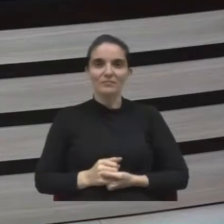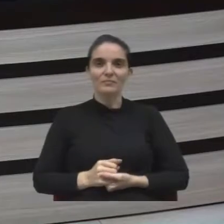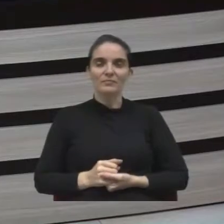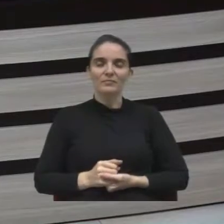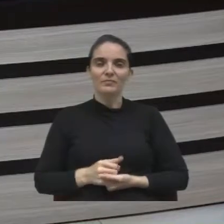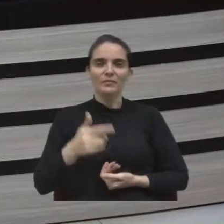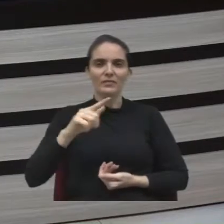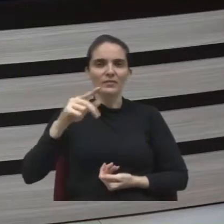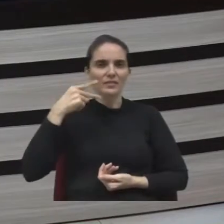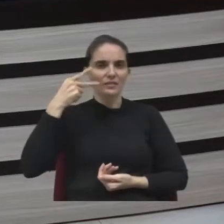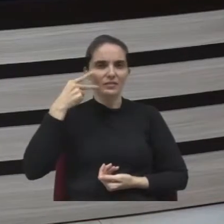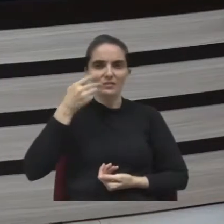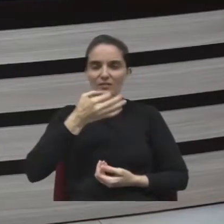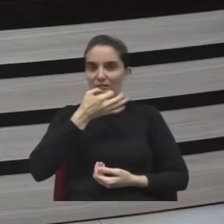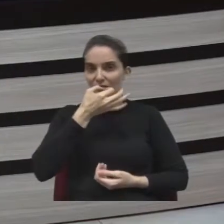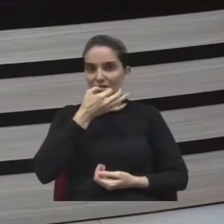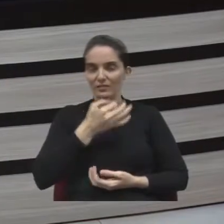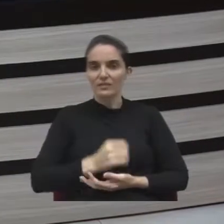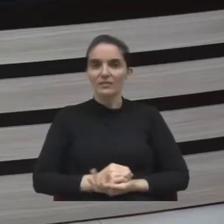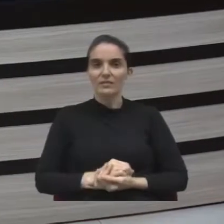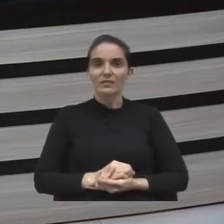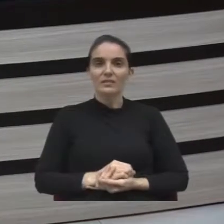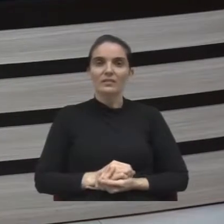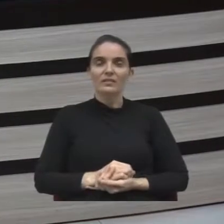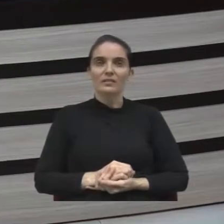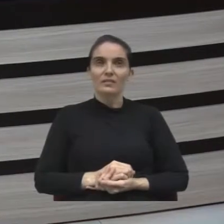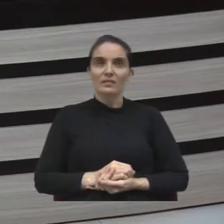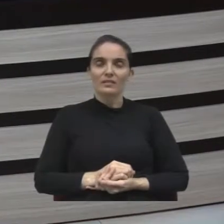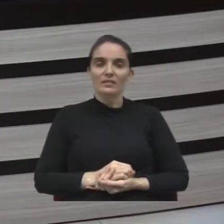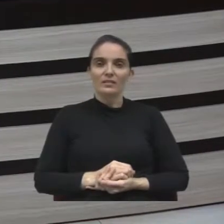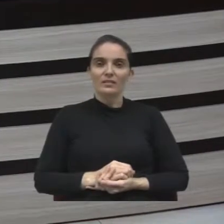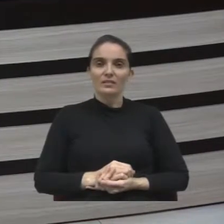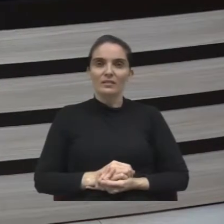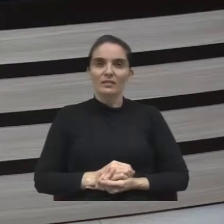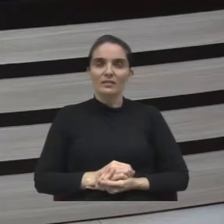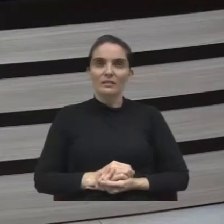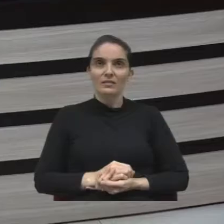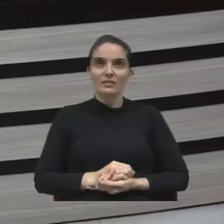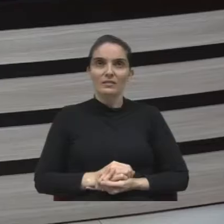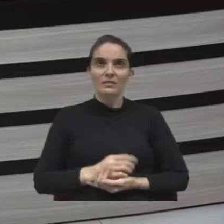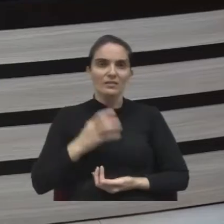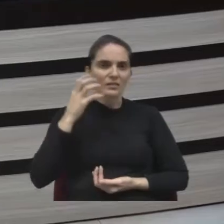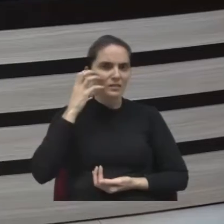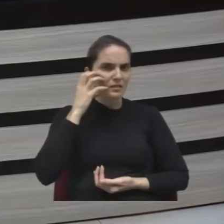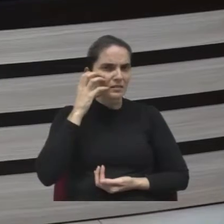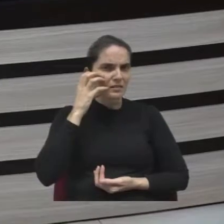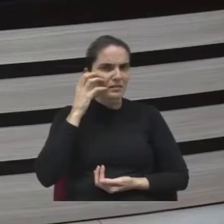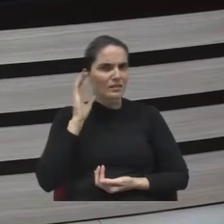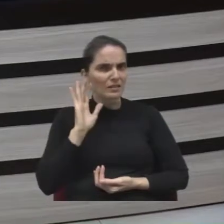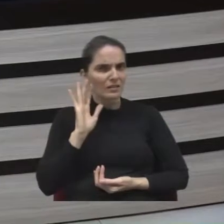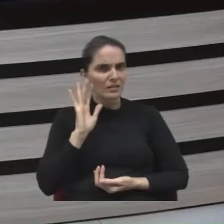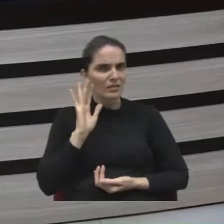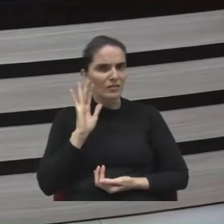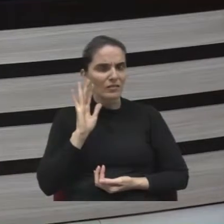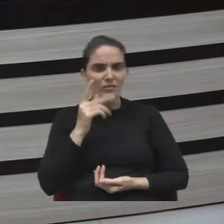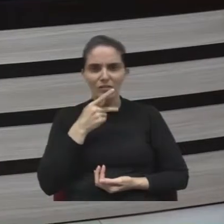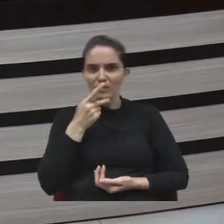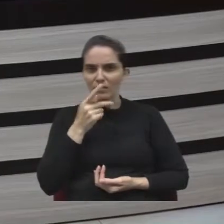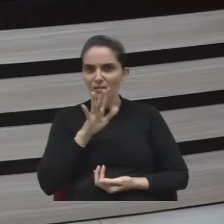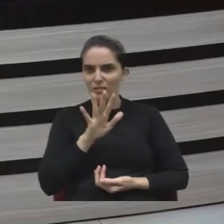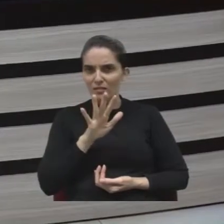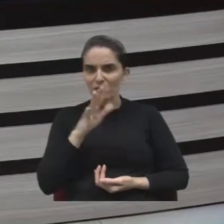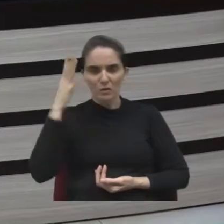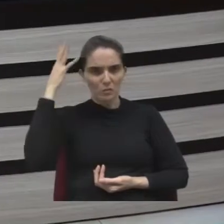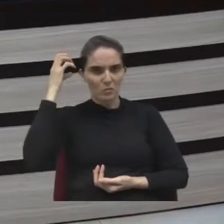deseja discutir? Eu desejo, senhor presidente, rapidamente. Doutor Marcelo. Pois não. Eu ia passar a palavra para a vereadora Lu. Pode